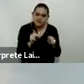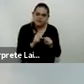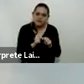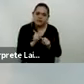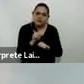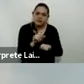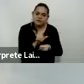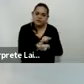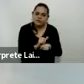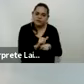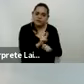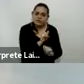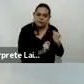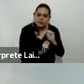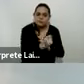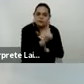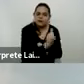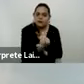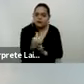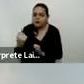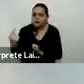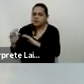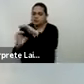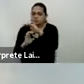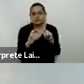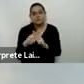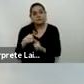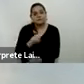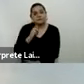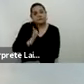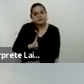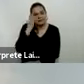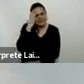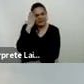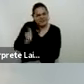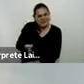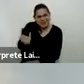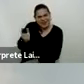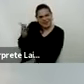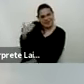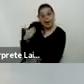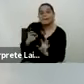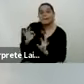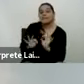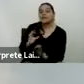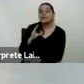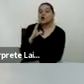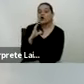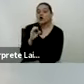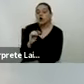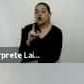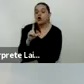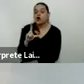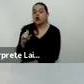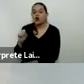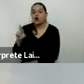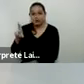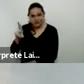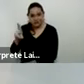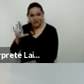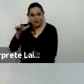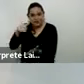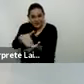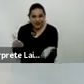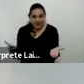atrás, por diversos motivos, desde o plano Collor até a esses planos atuais, onde cada